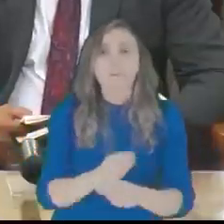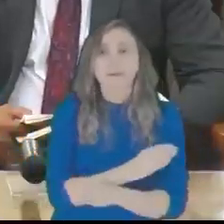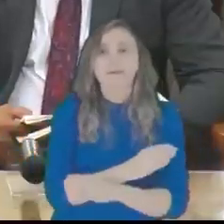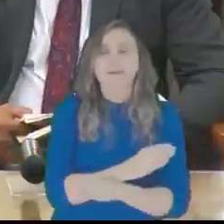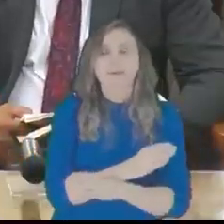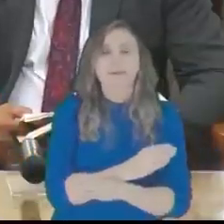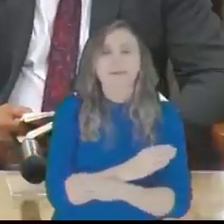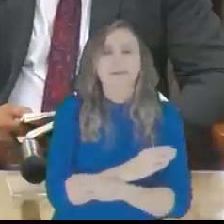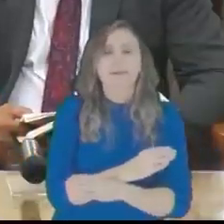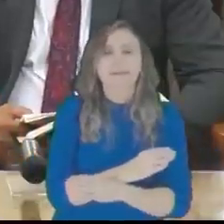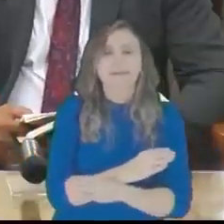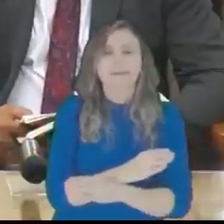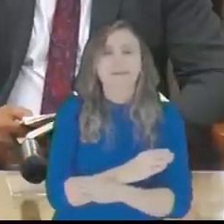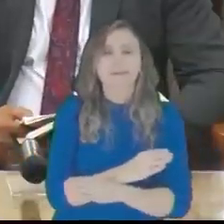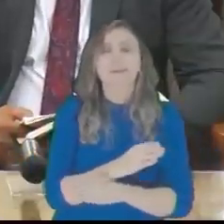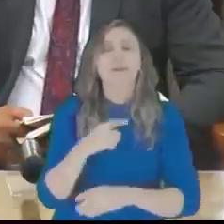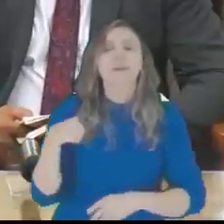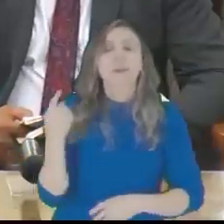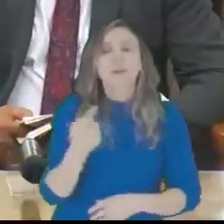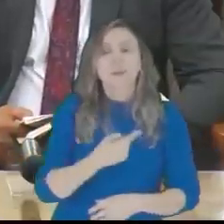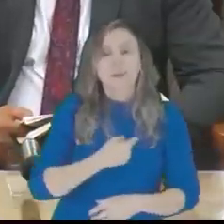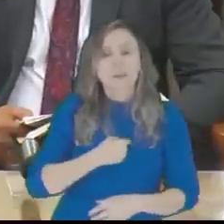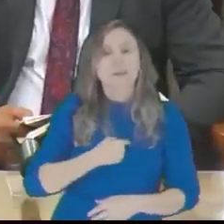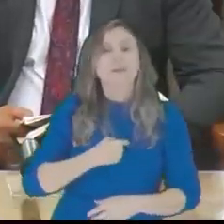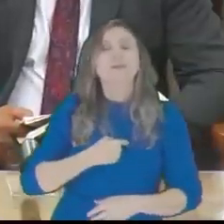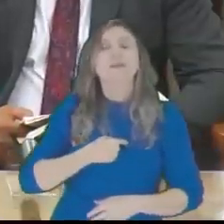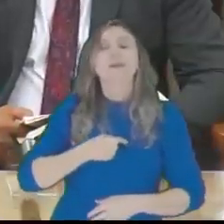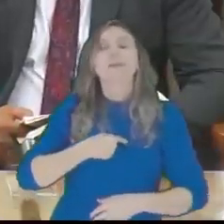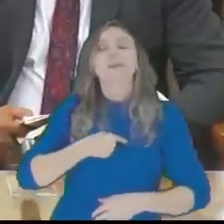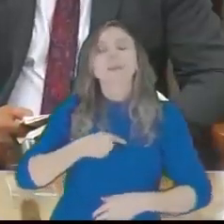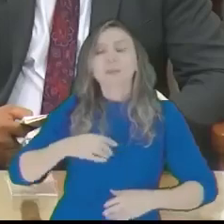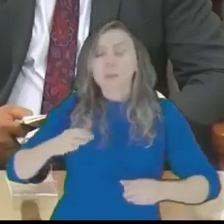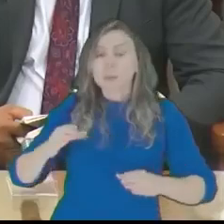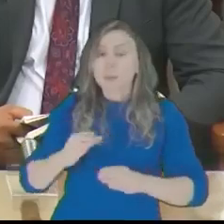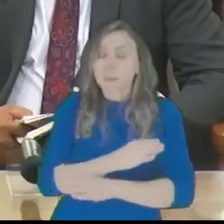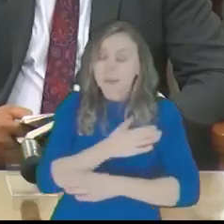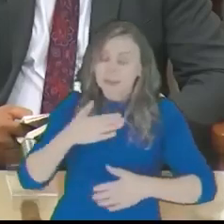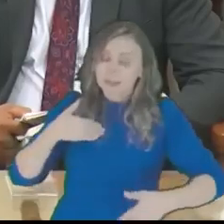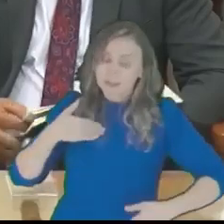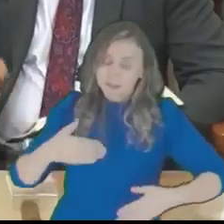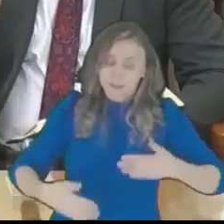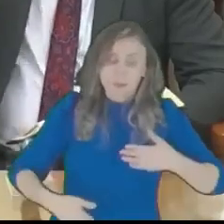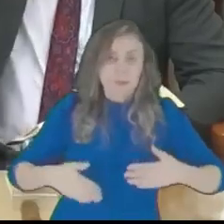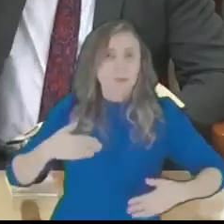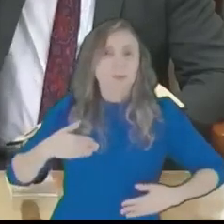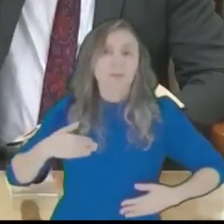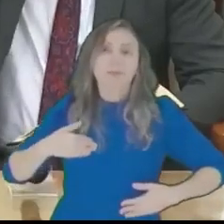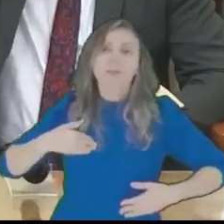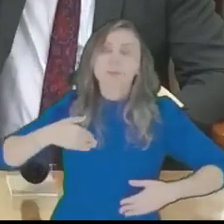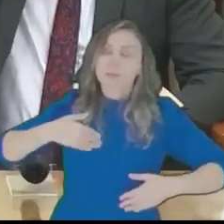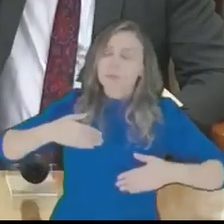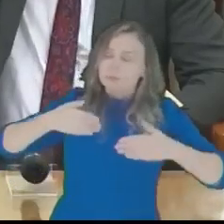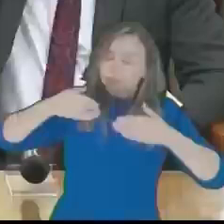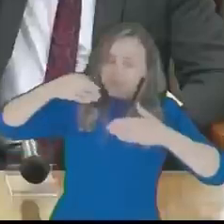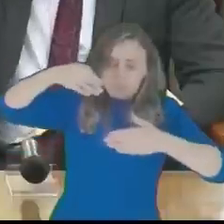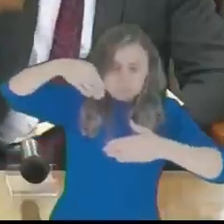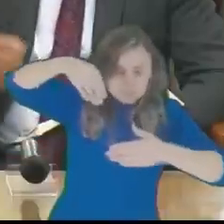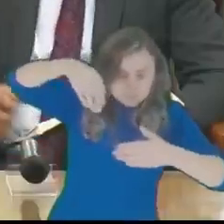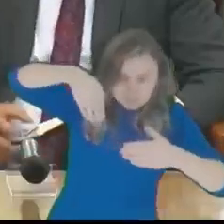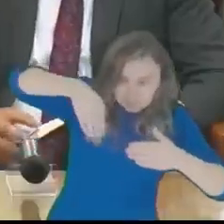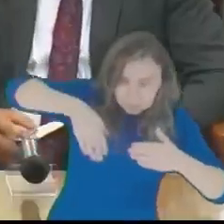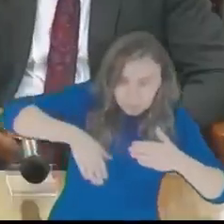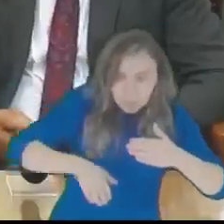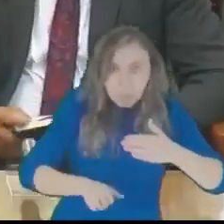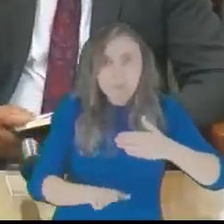Jesus disse: sereis o que, irmãos? Batizados. Imergidos, batizados, cobertos, dominados pelo